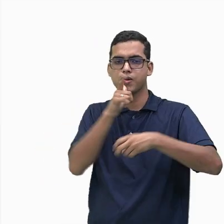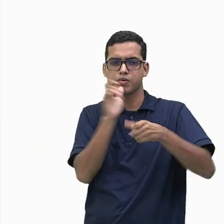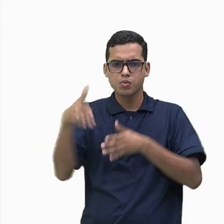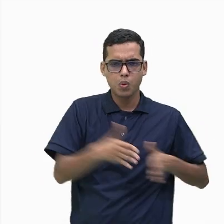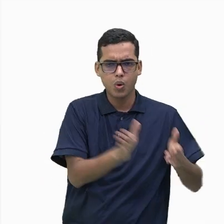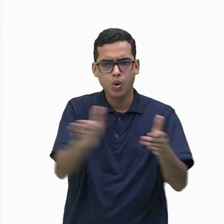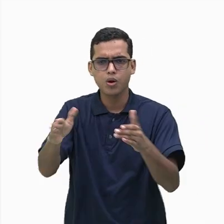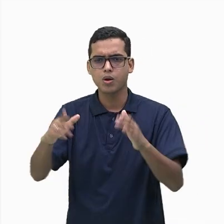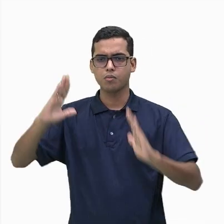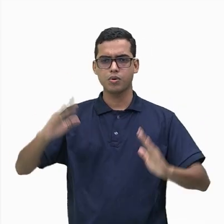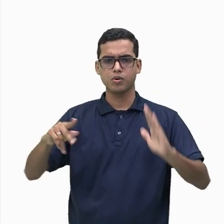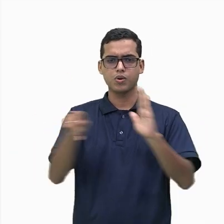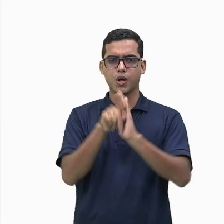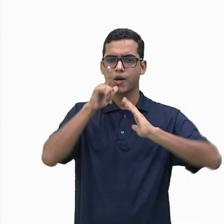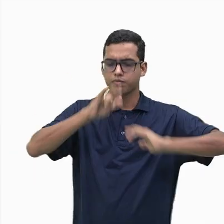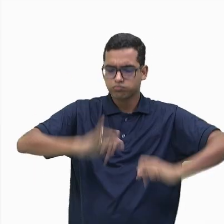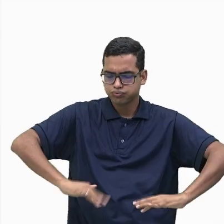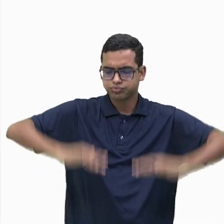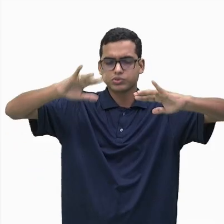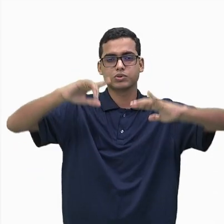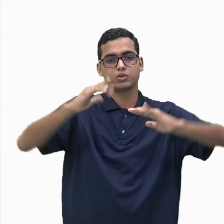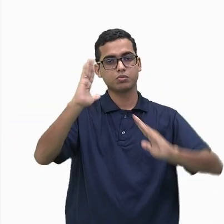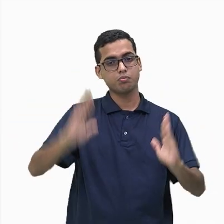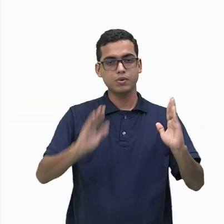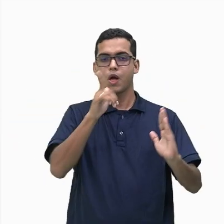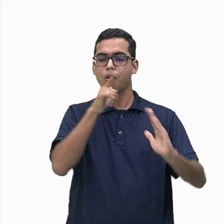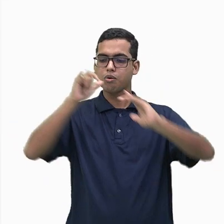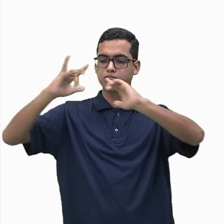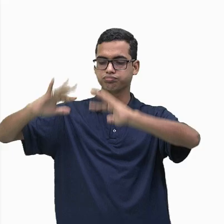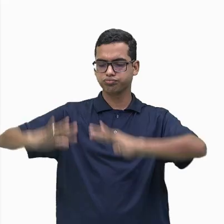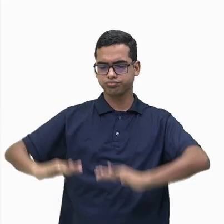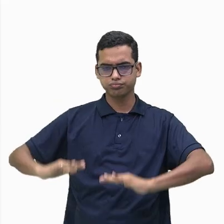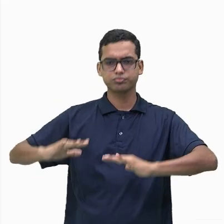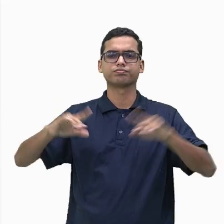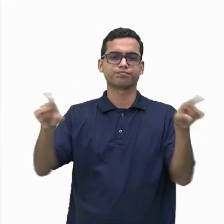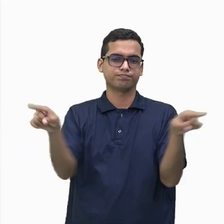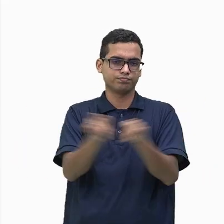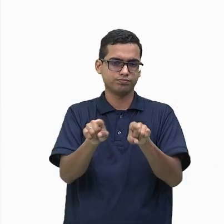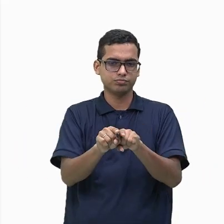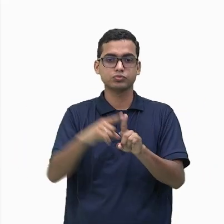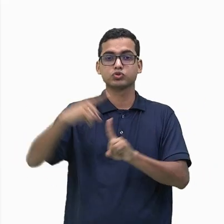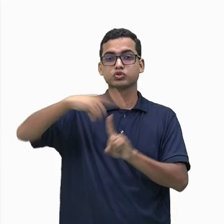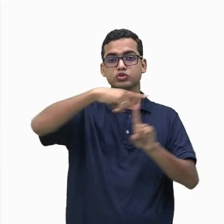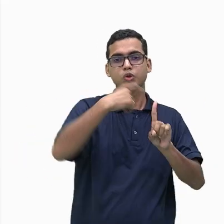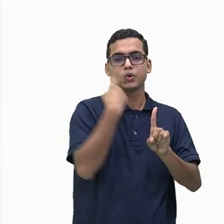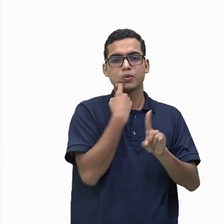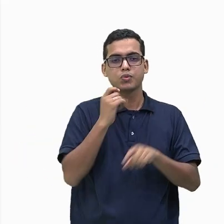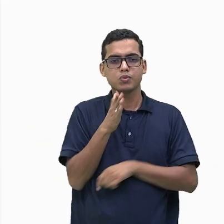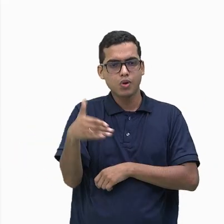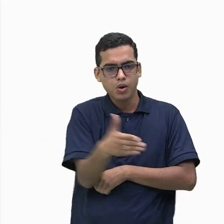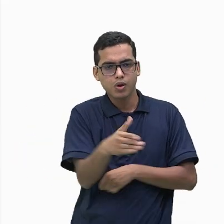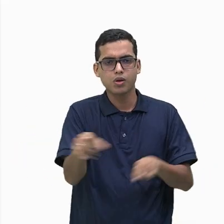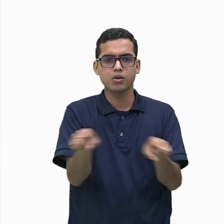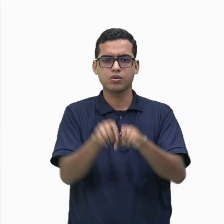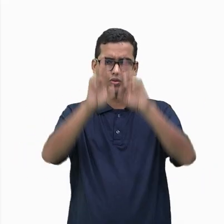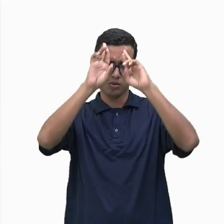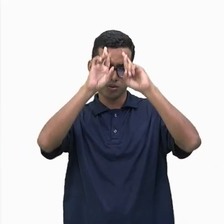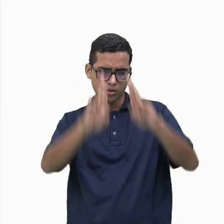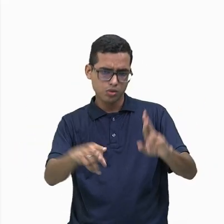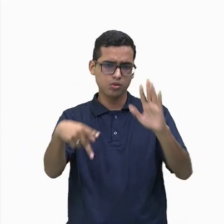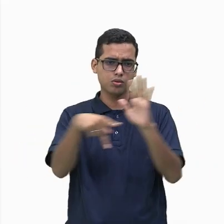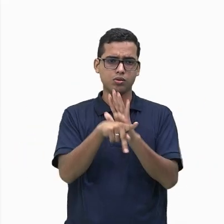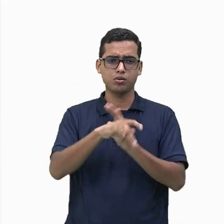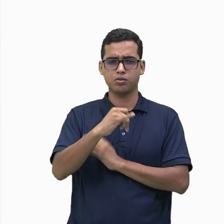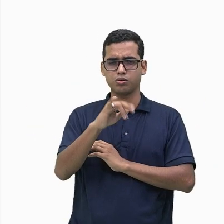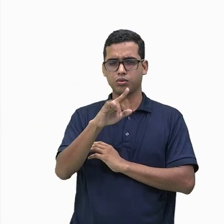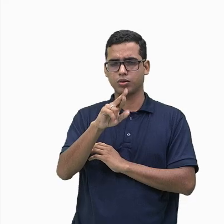períodos de cheia e vazante, as espécies de peixes, né? O respeito pela piracema, né, que vai ter